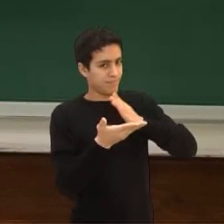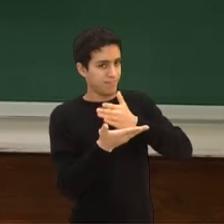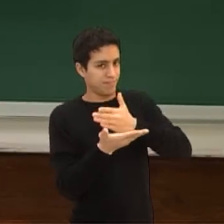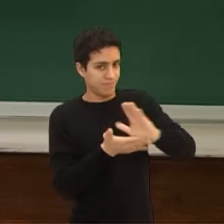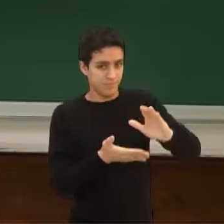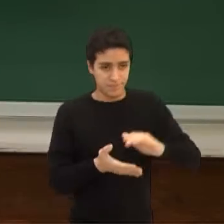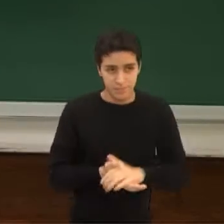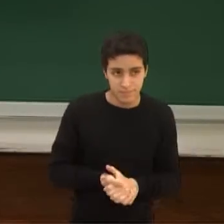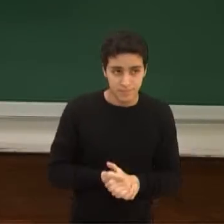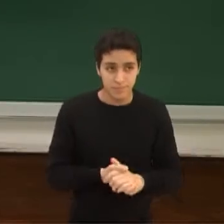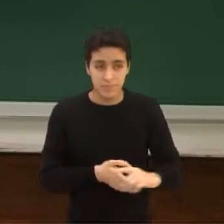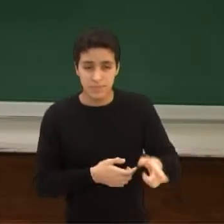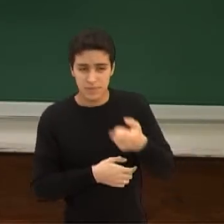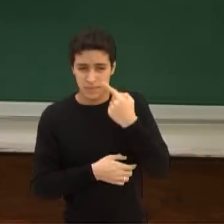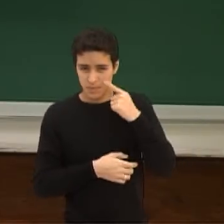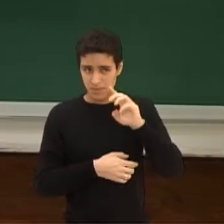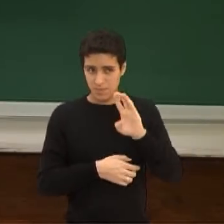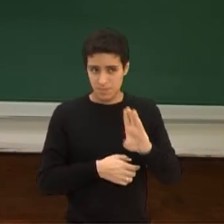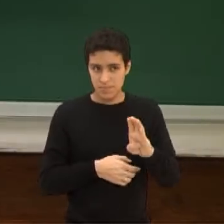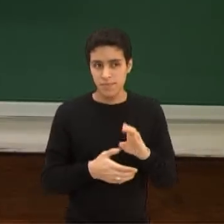bom? Agora, a B.